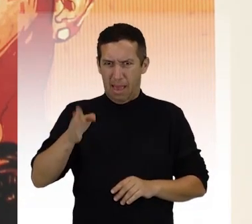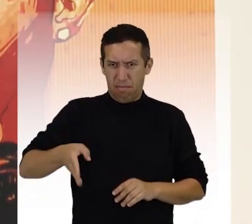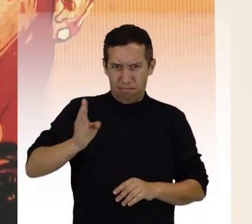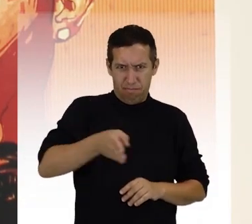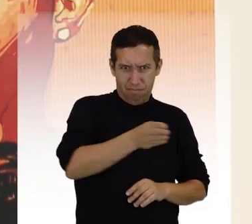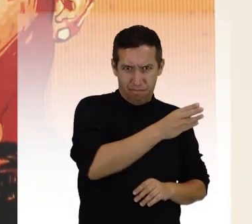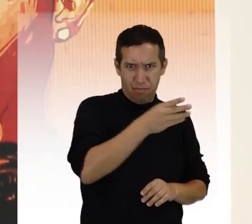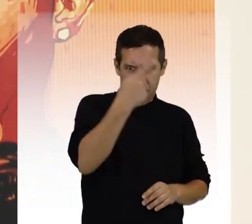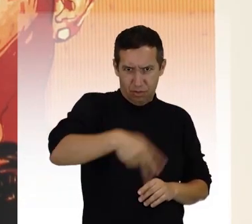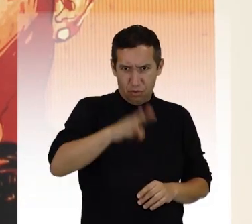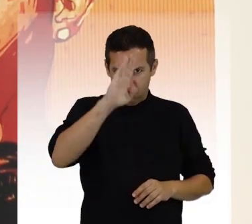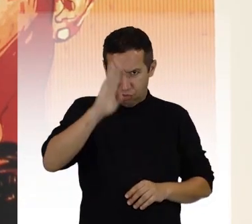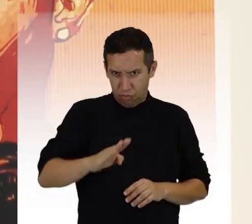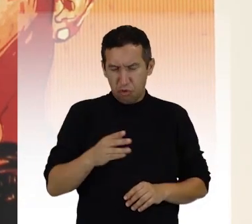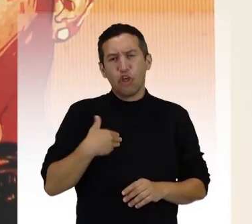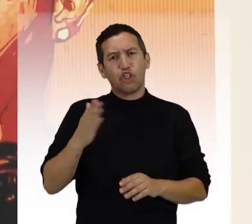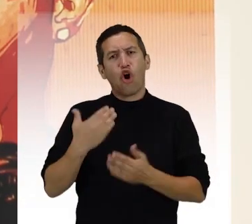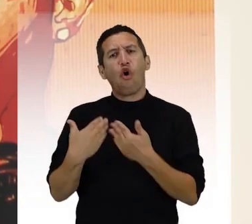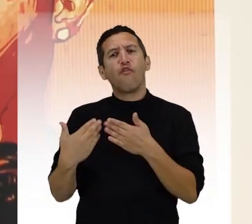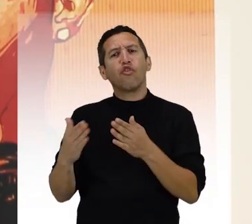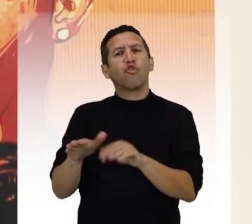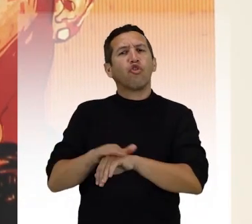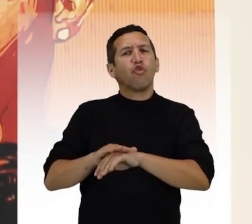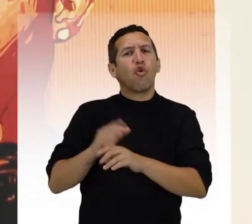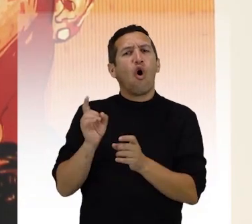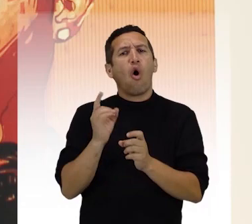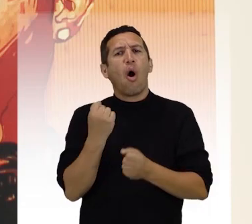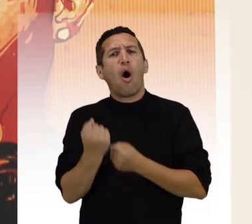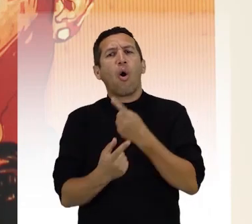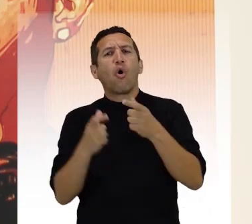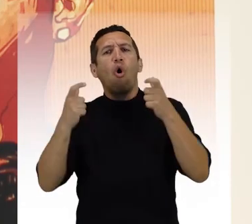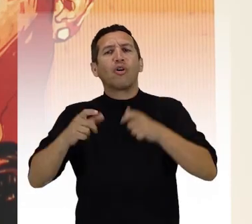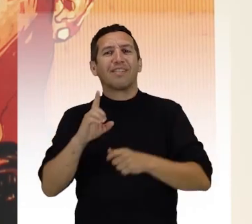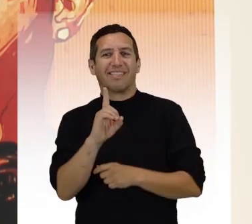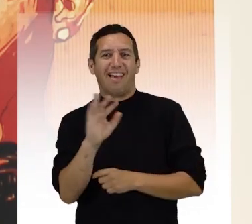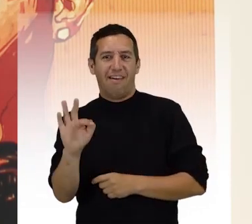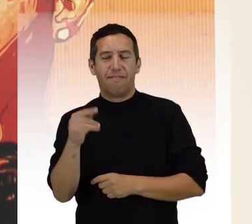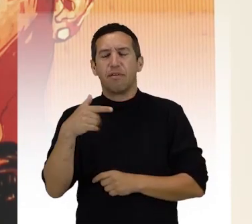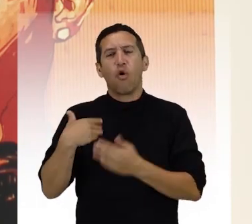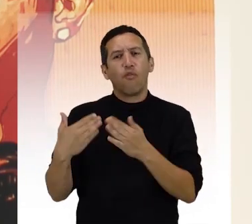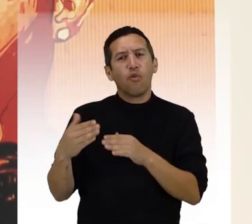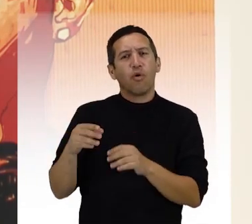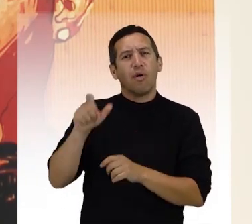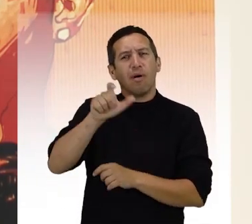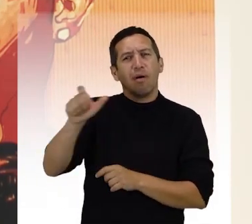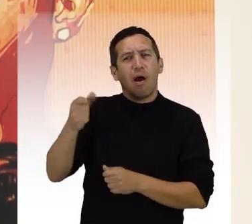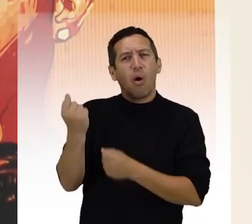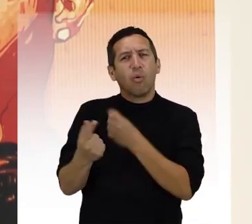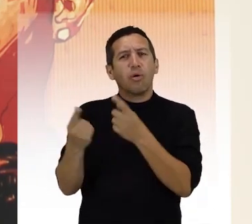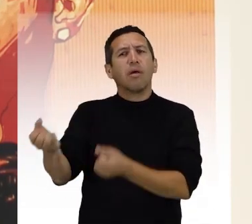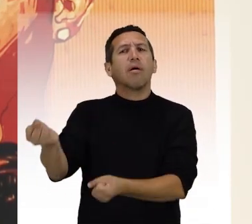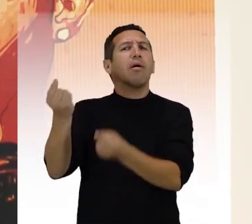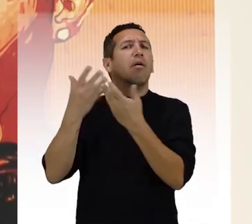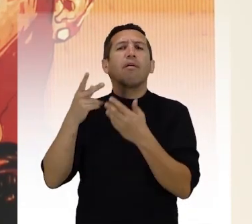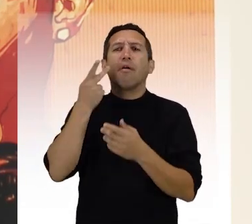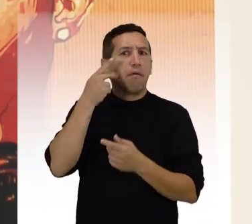brasileiras. A repórter Luana conversou com algum desses profissionais no Distrito Federal e mostra pra gente que muitos trabalham sob